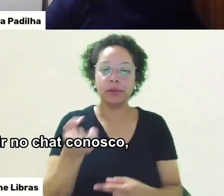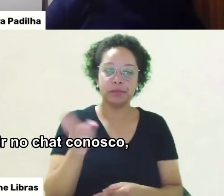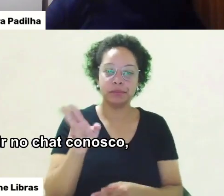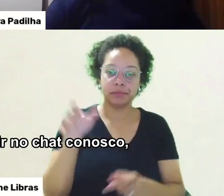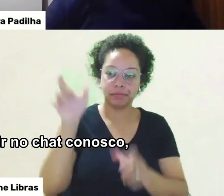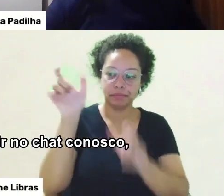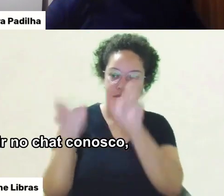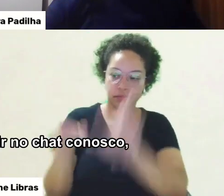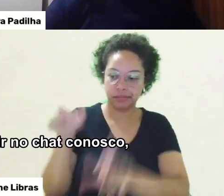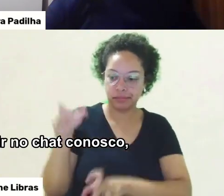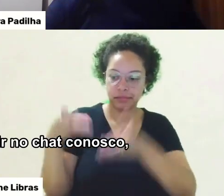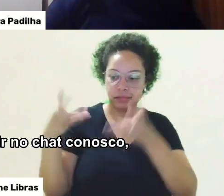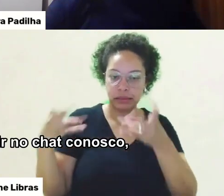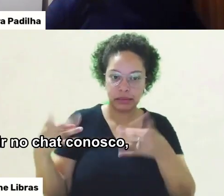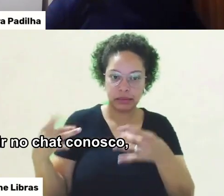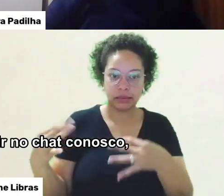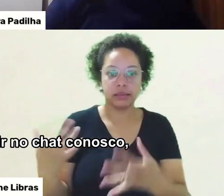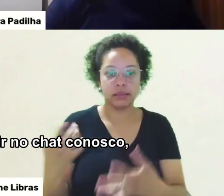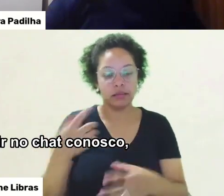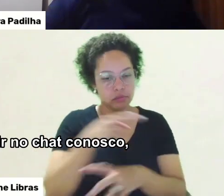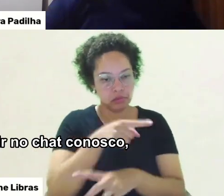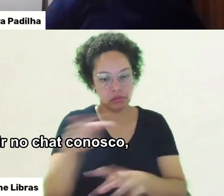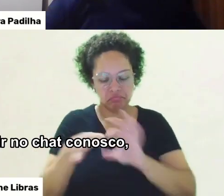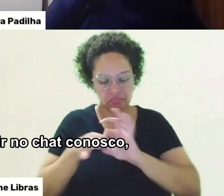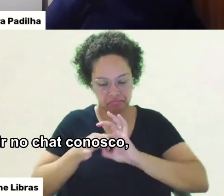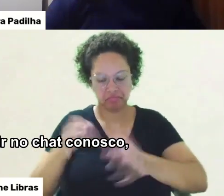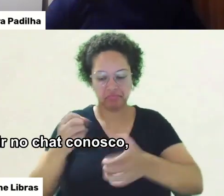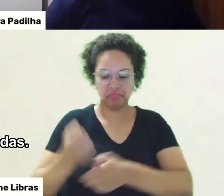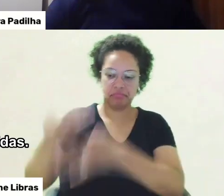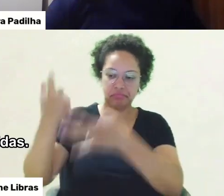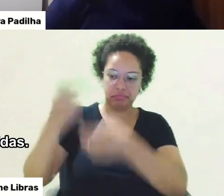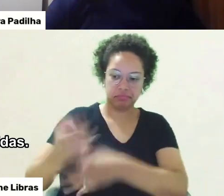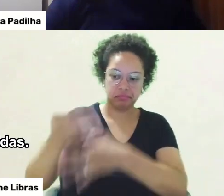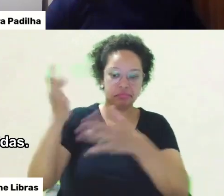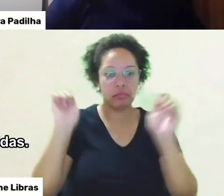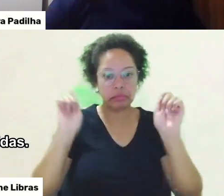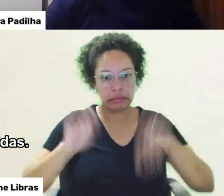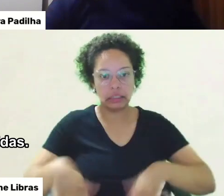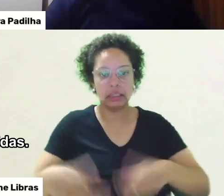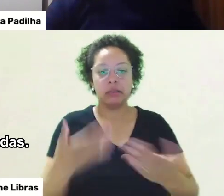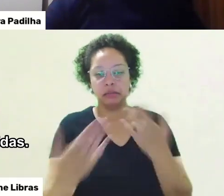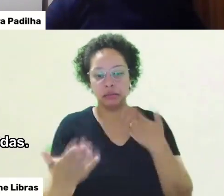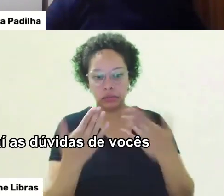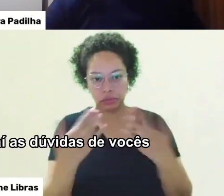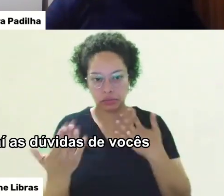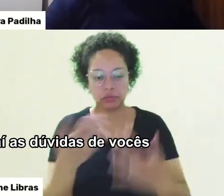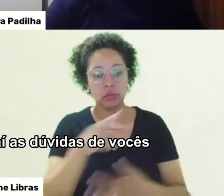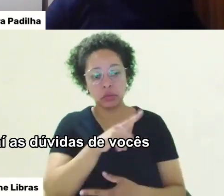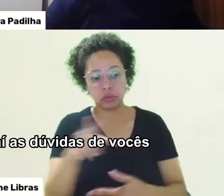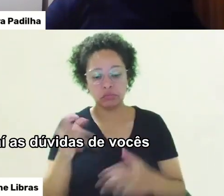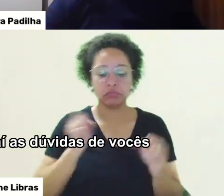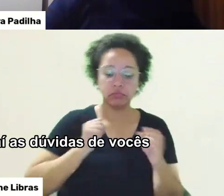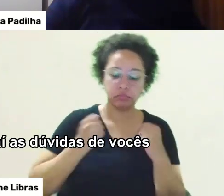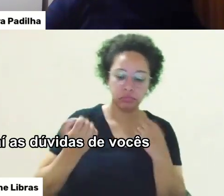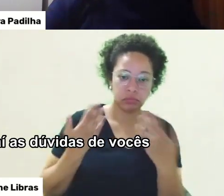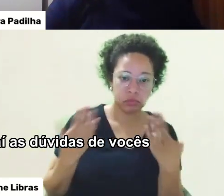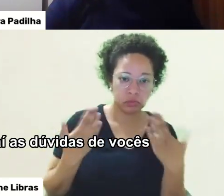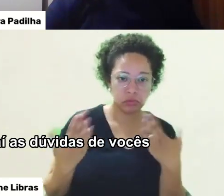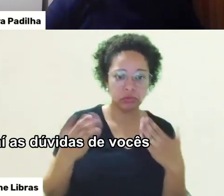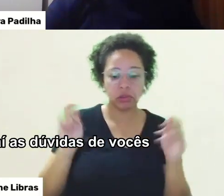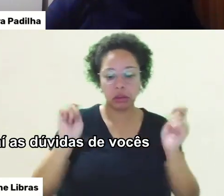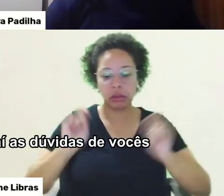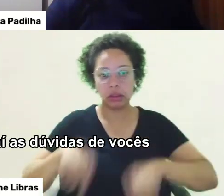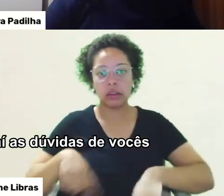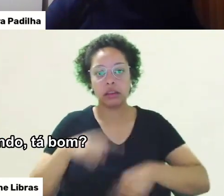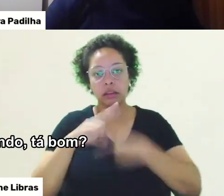vocês, tá? Fiquem à vontade em interagir no chat conosco, tirar as suas dúvidas. Ao finalzinho, o Azul vai